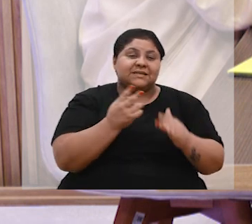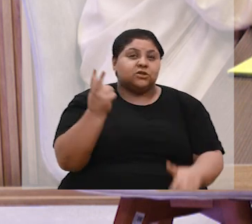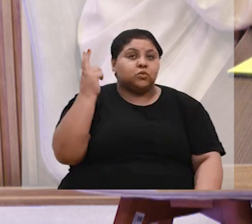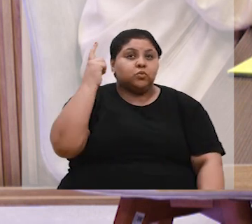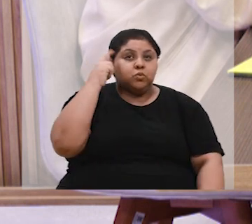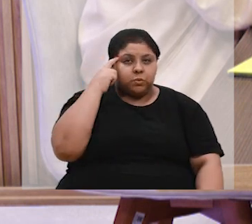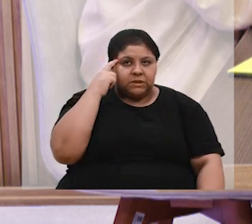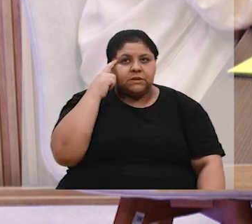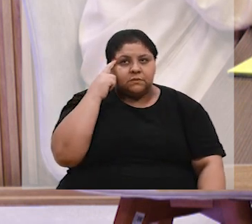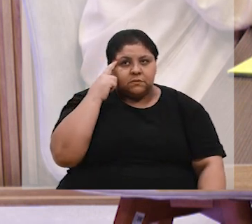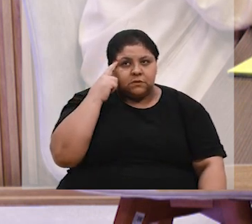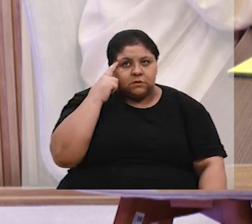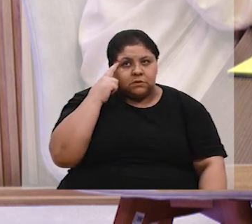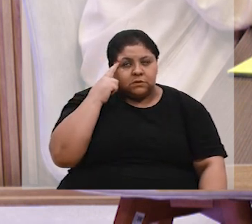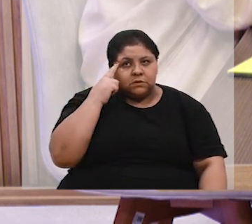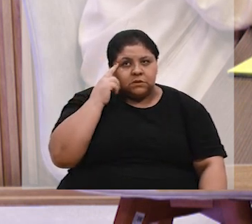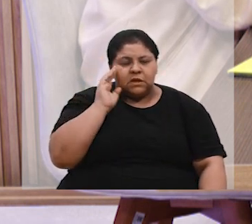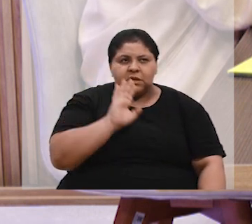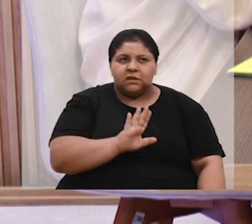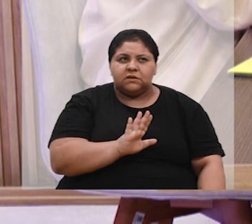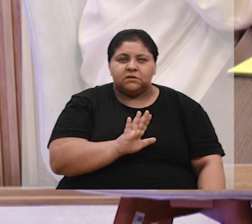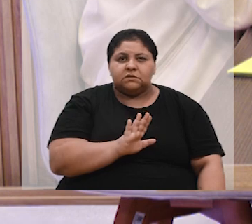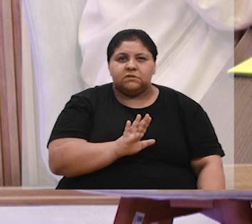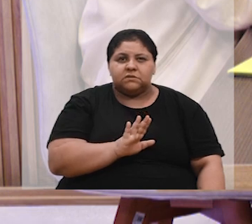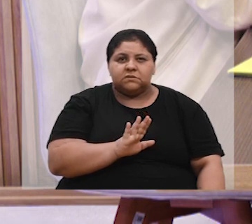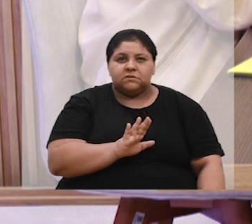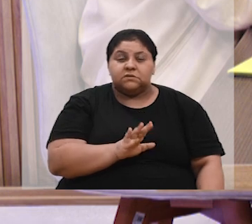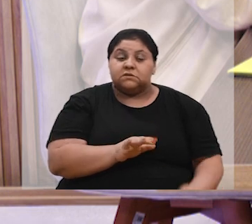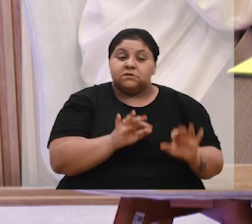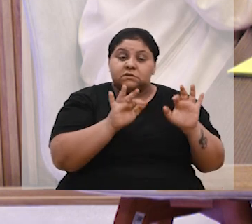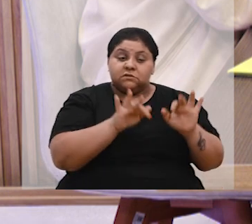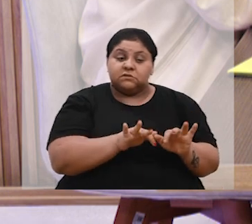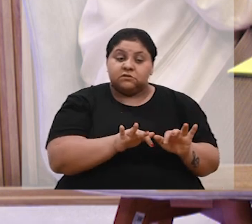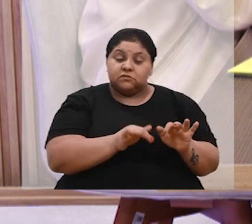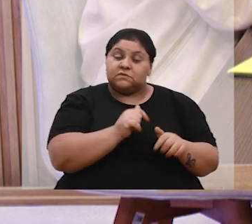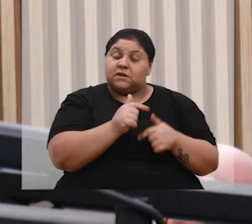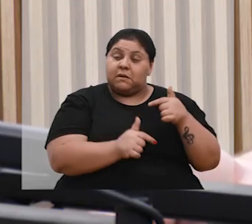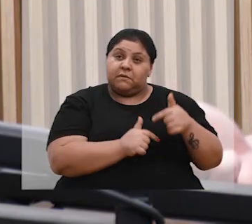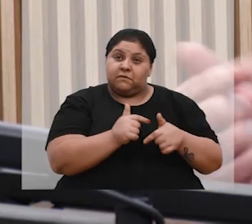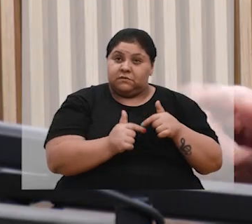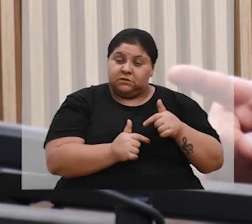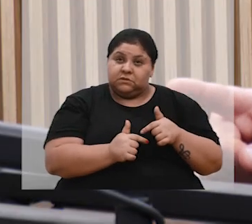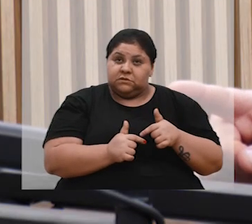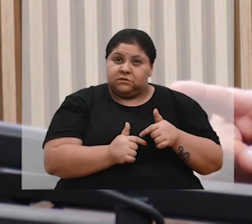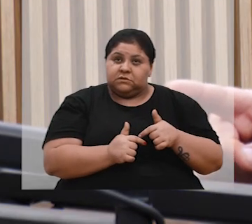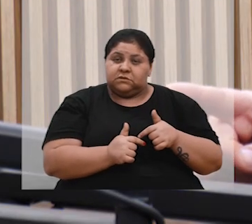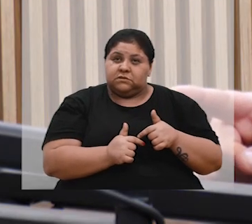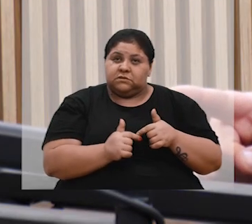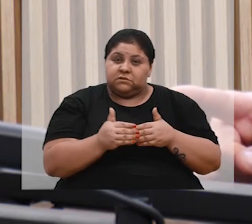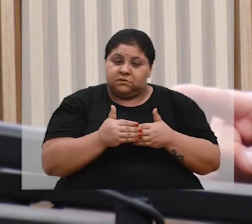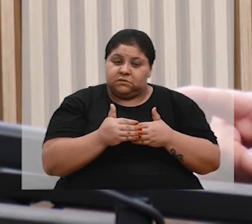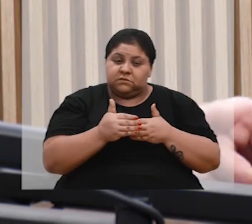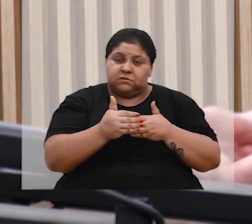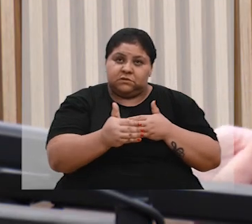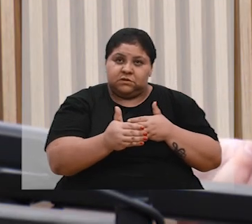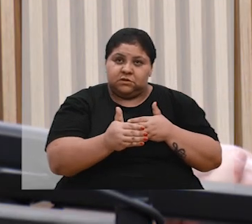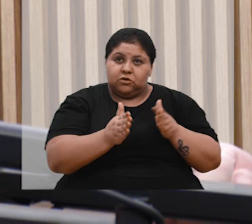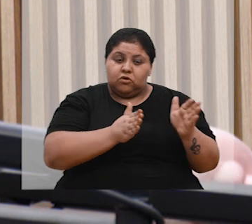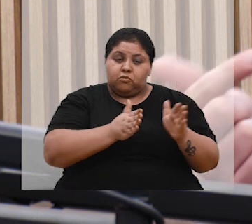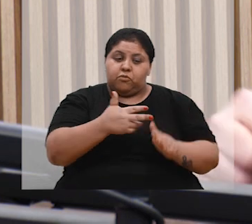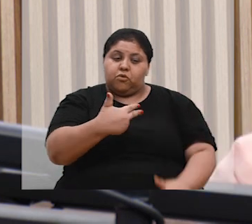Cultura. Ficamos ali, foi encerrado as atividades e durante o regime do